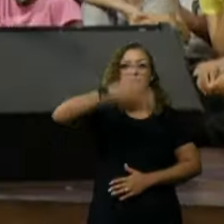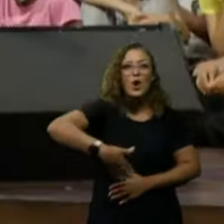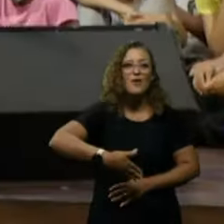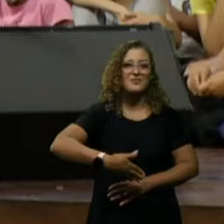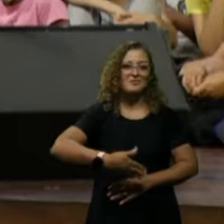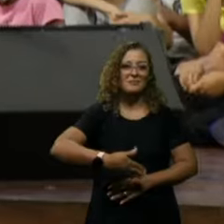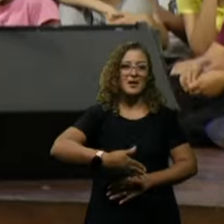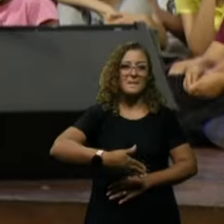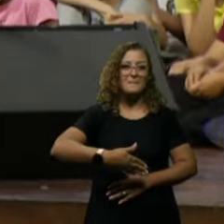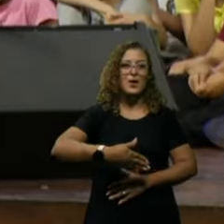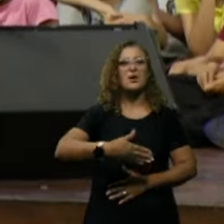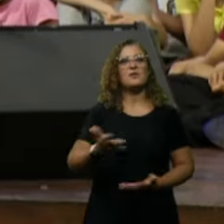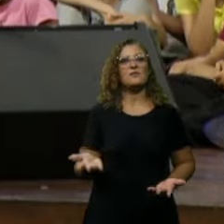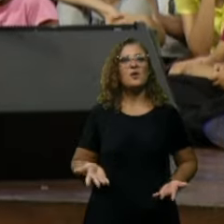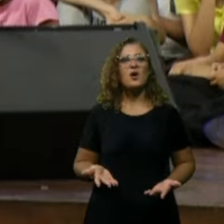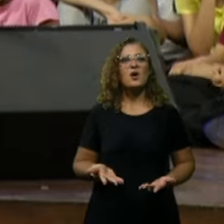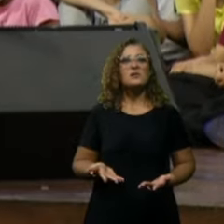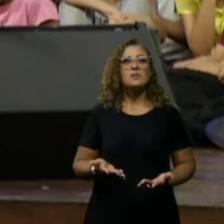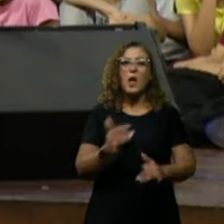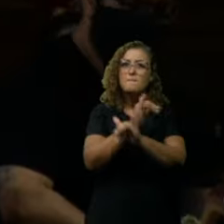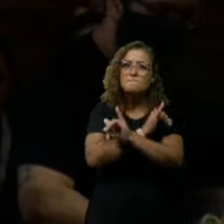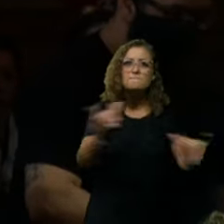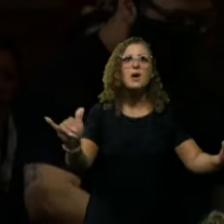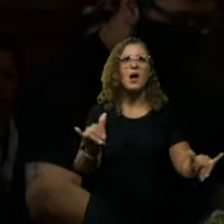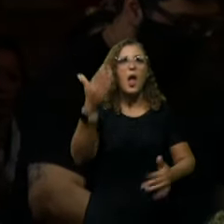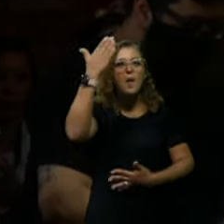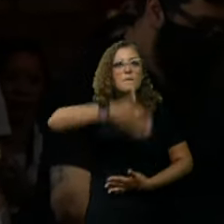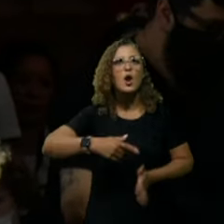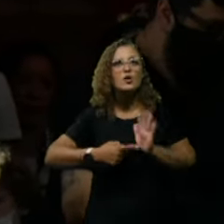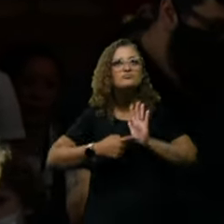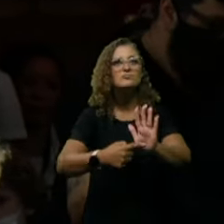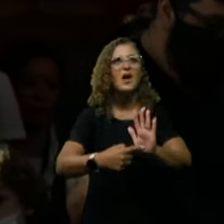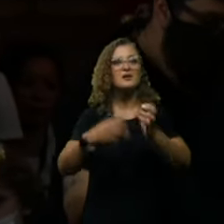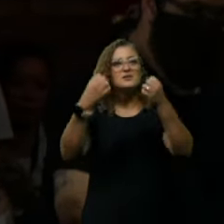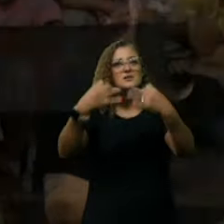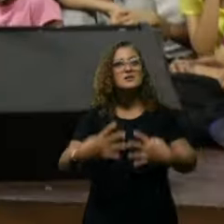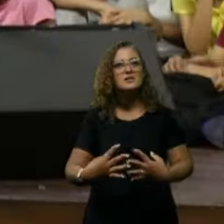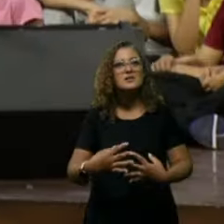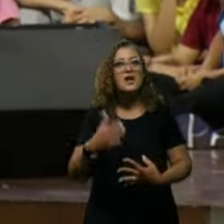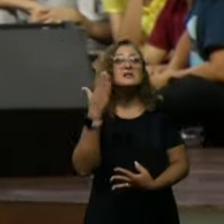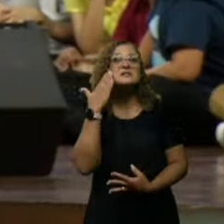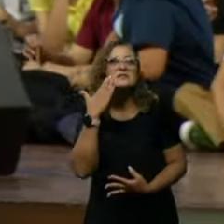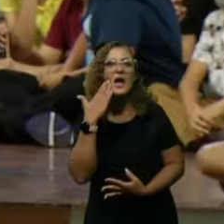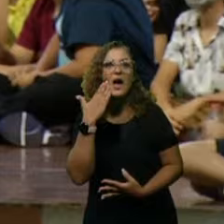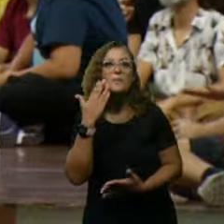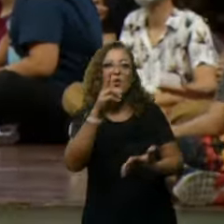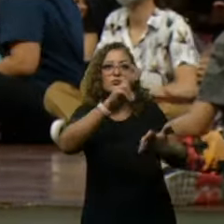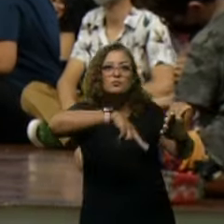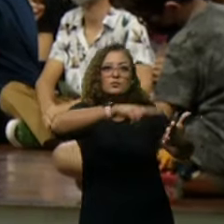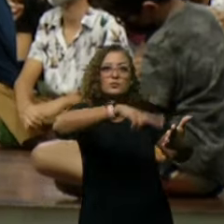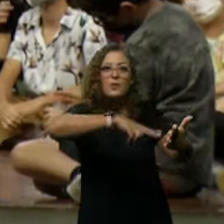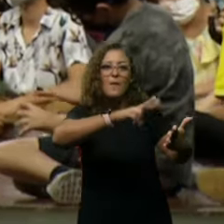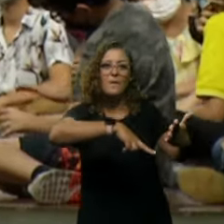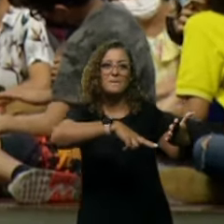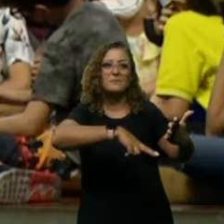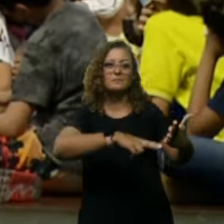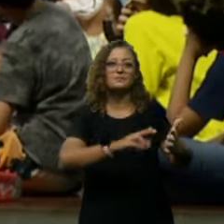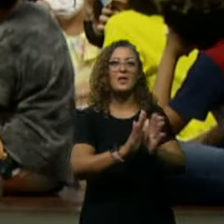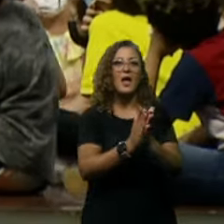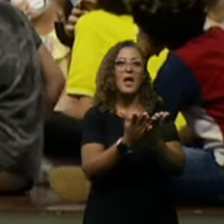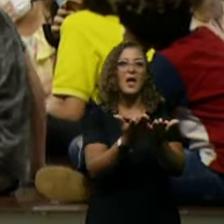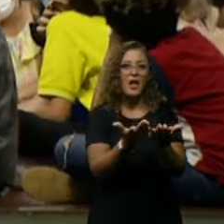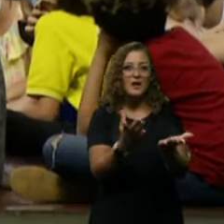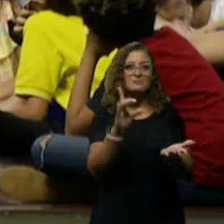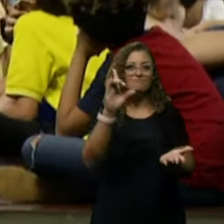a palavra já estou liberado aqui sabe que está escrito lá o cartão de